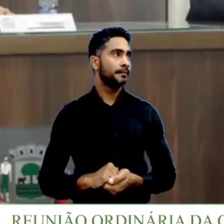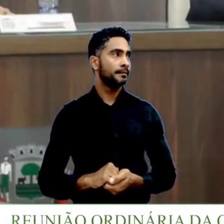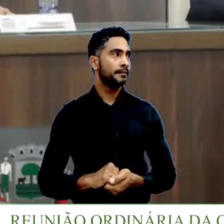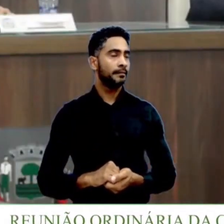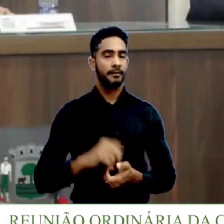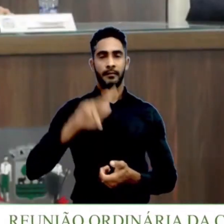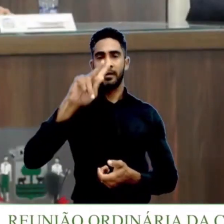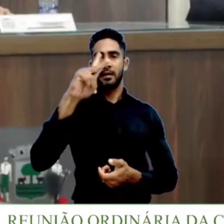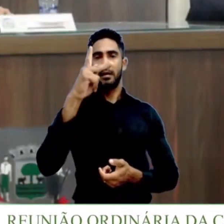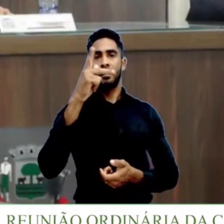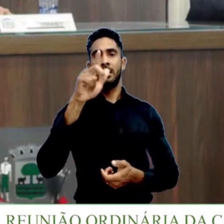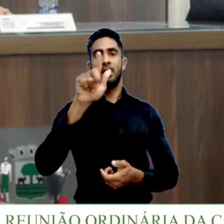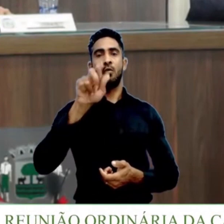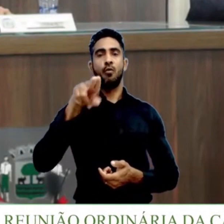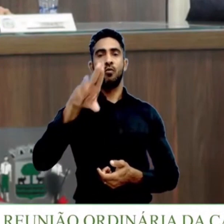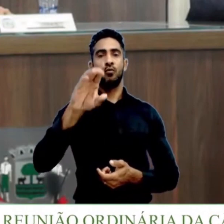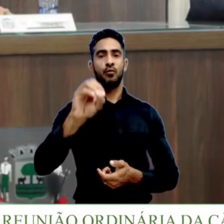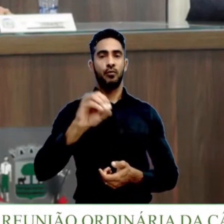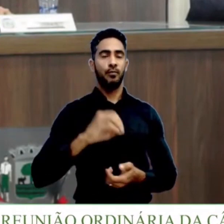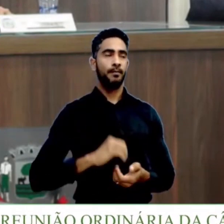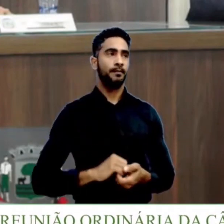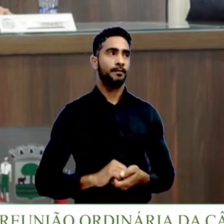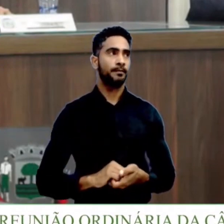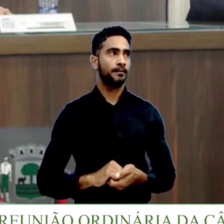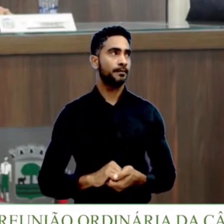membro Hugo Dias Caires.